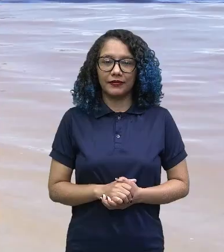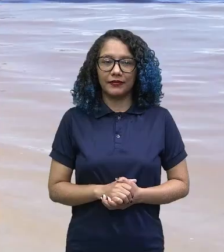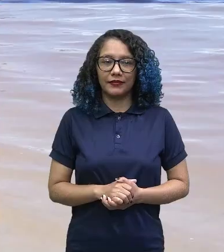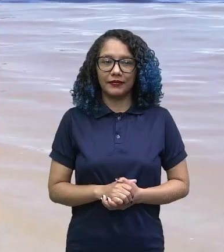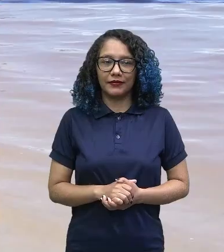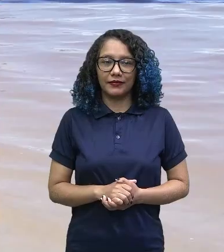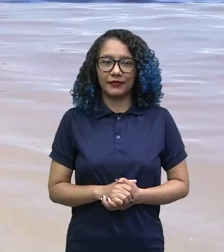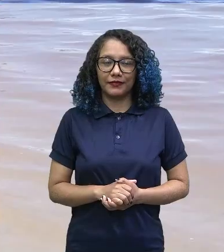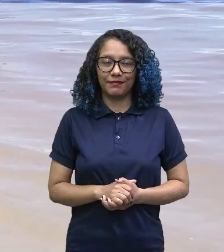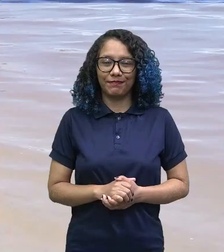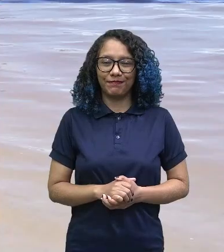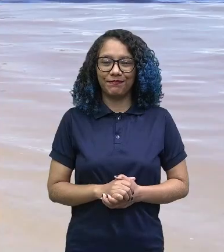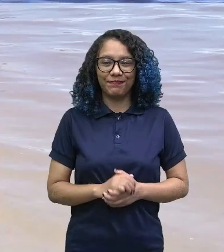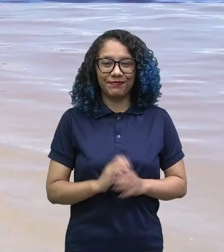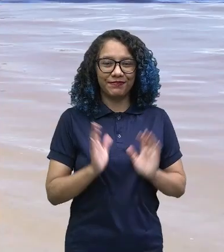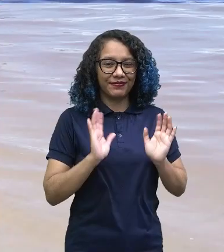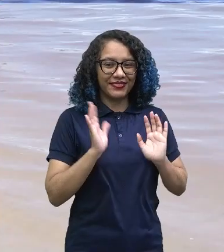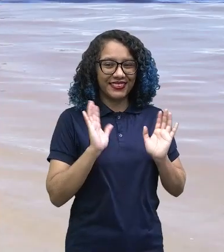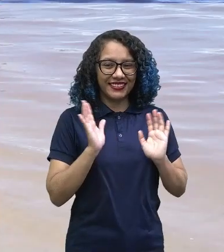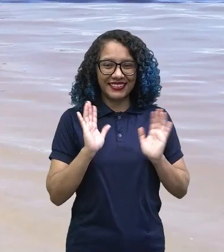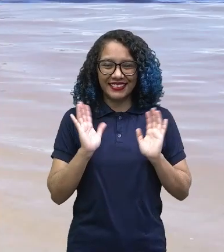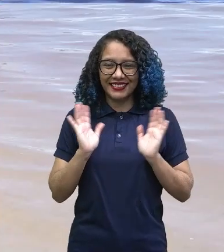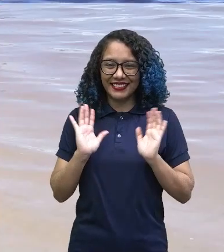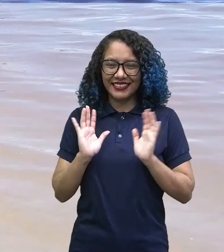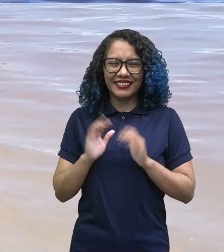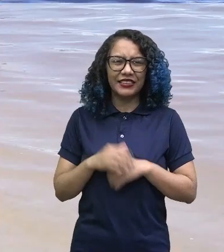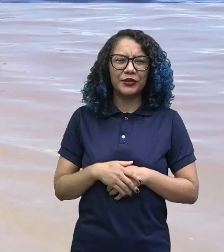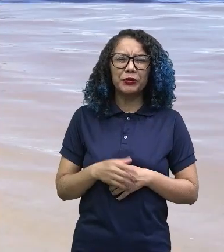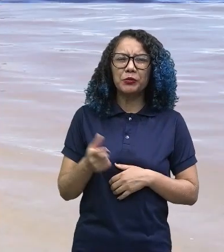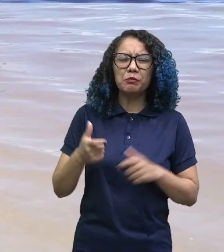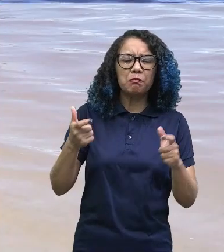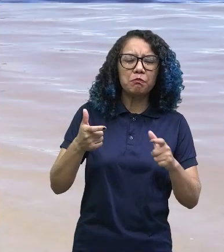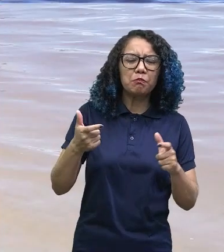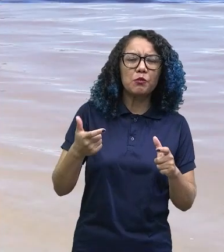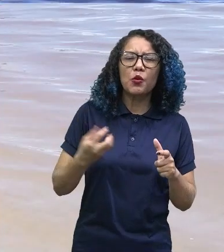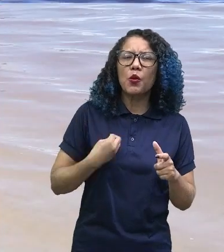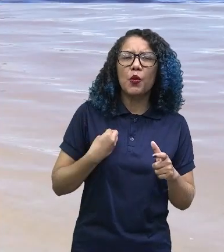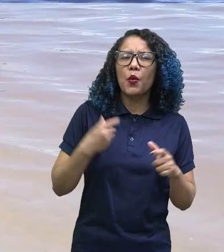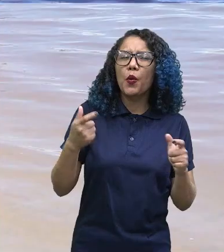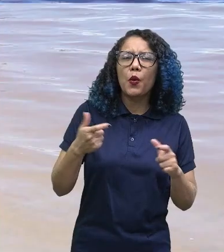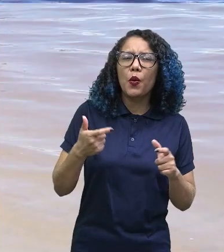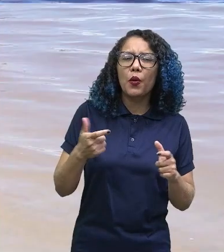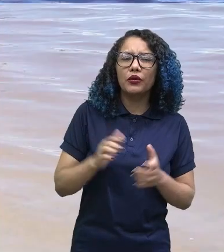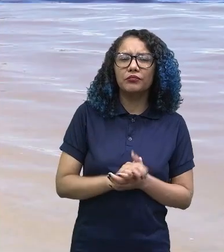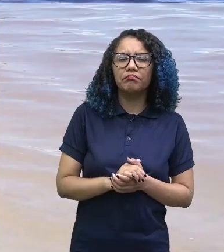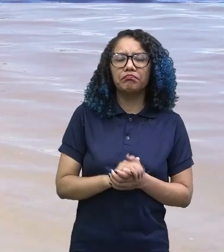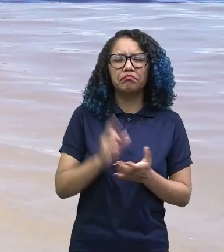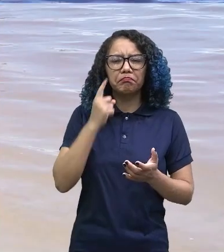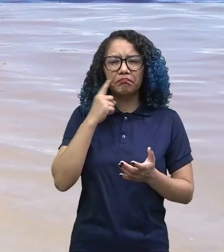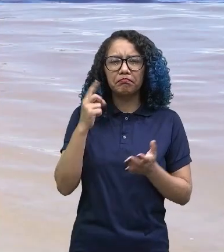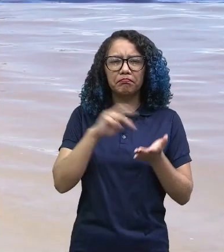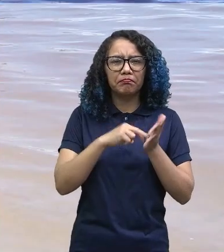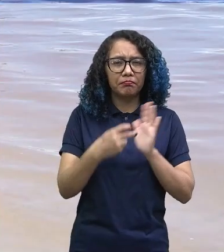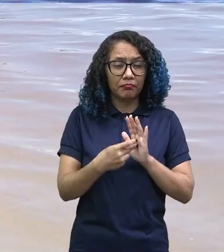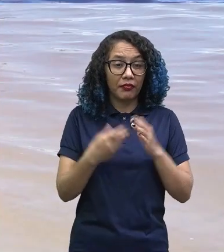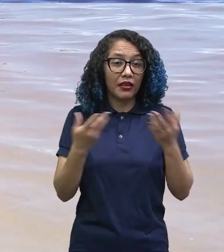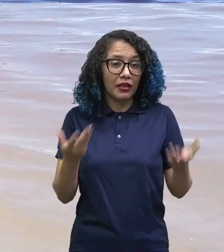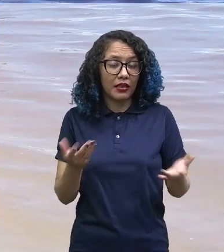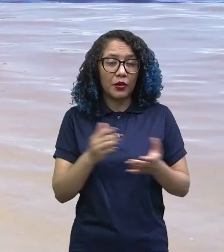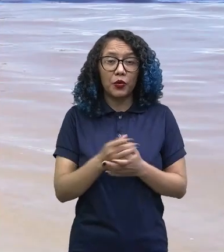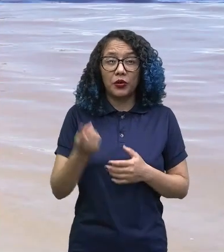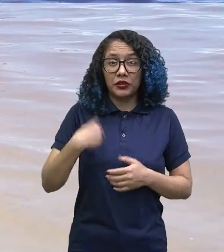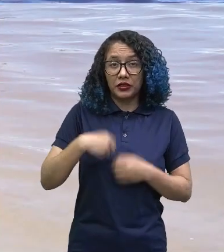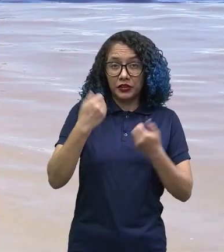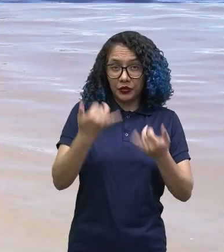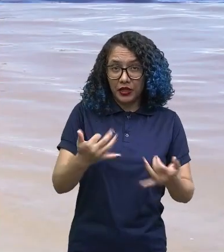E aí, Yara, olha só onde nós estamos, né? O que isso quer dizer para nós, né? Como nós estamos falando aí